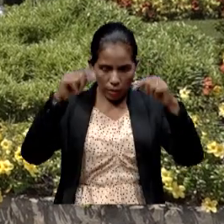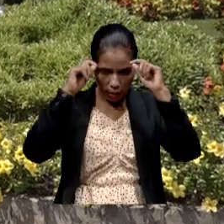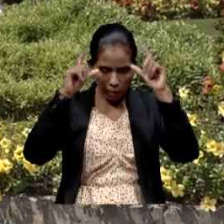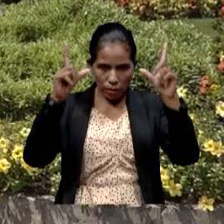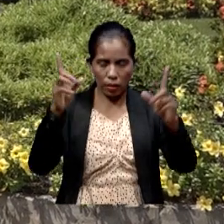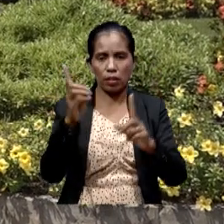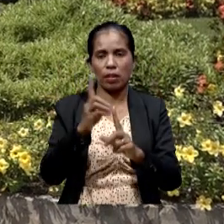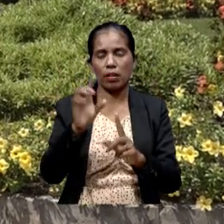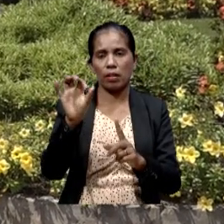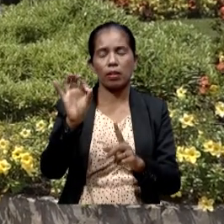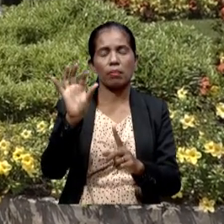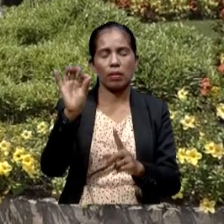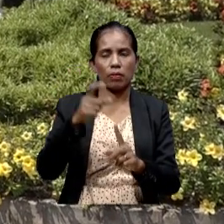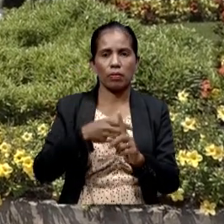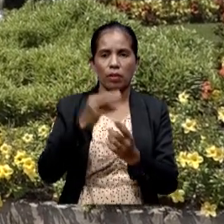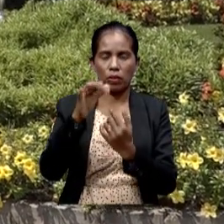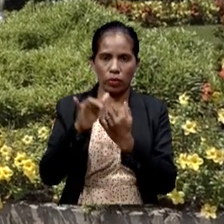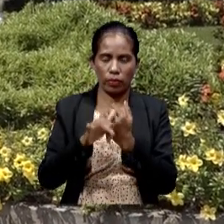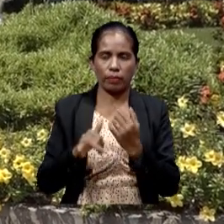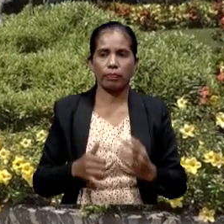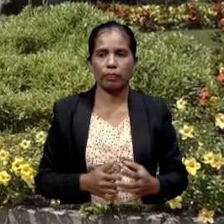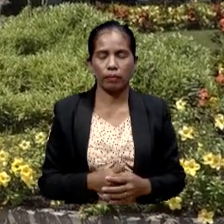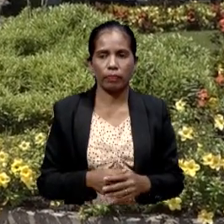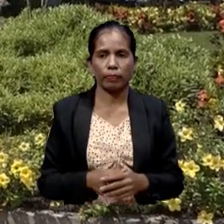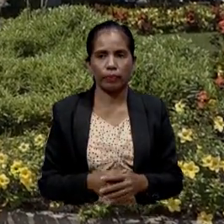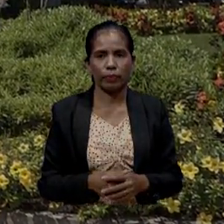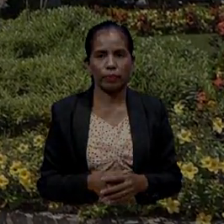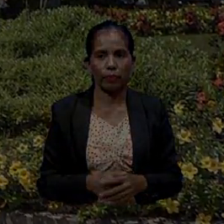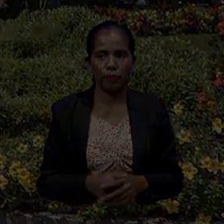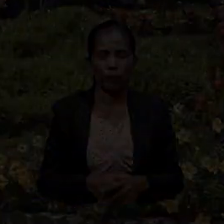Leste ya lorong sia fulan julyu tinane David Gonsalves Dilma Sujeti GMN.